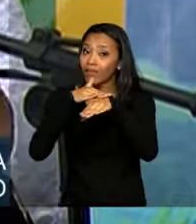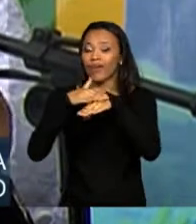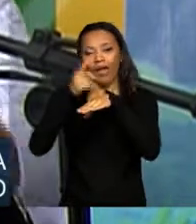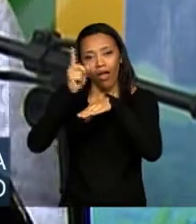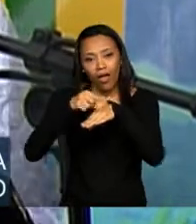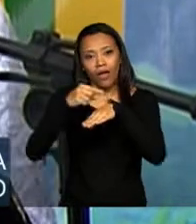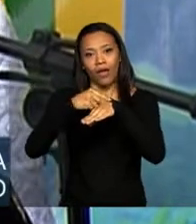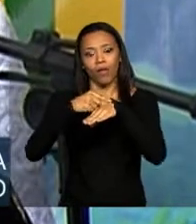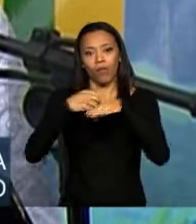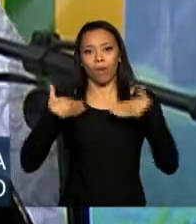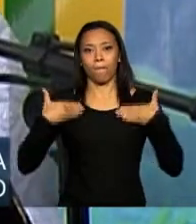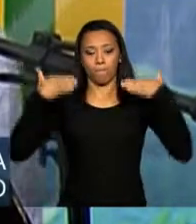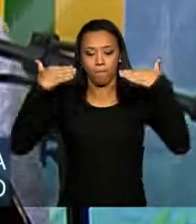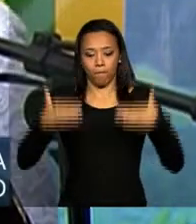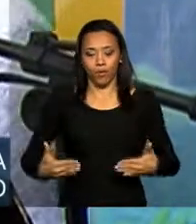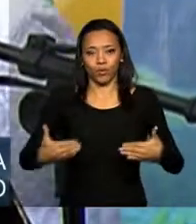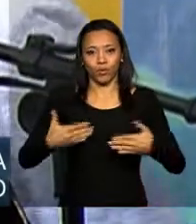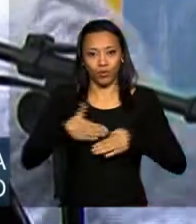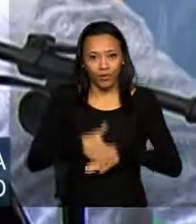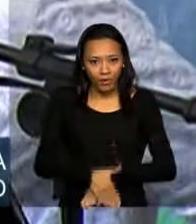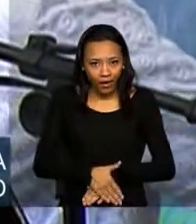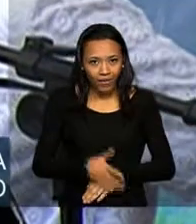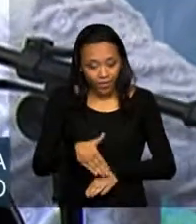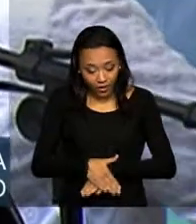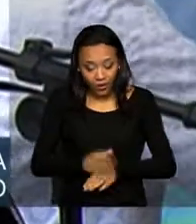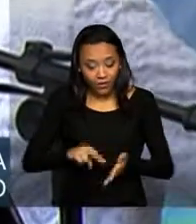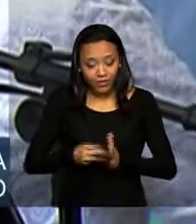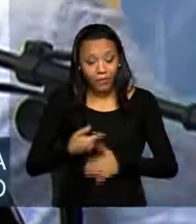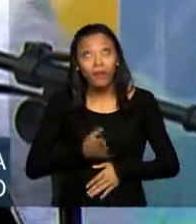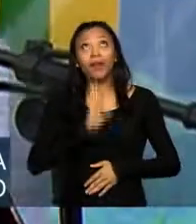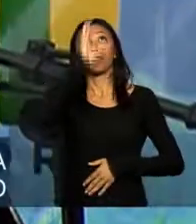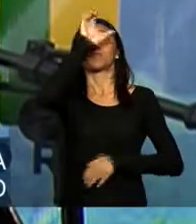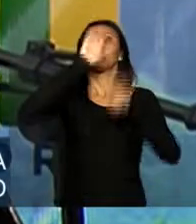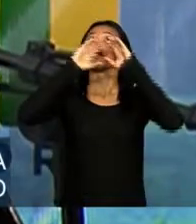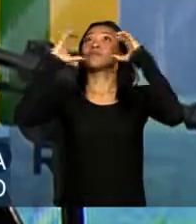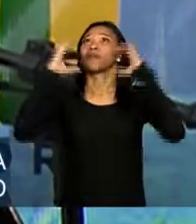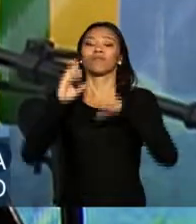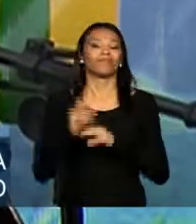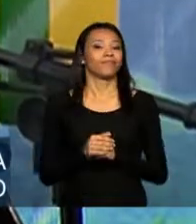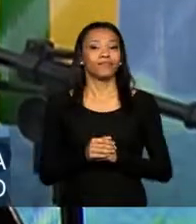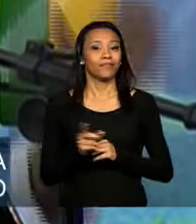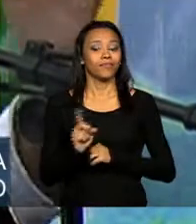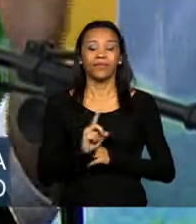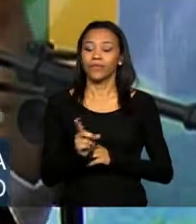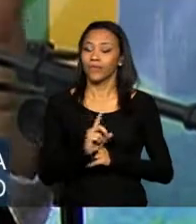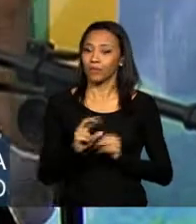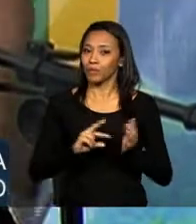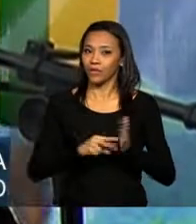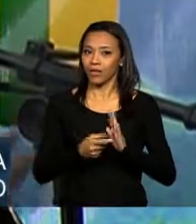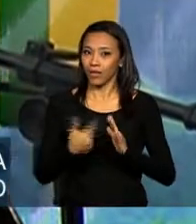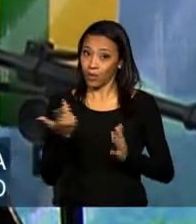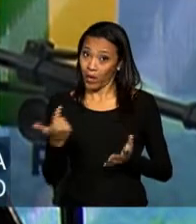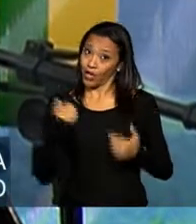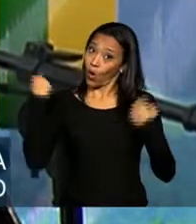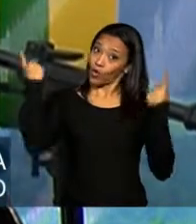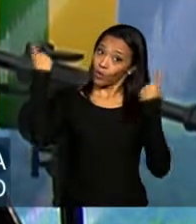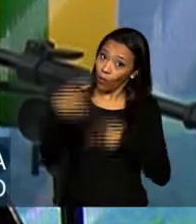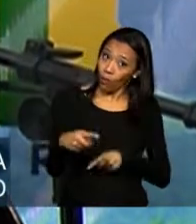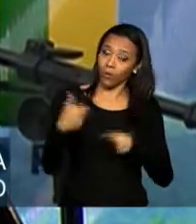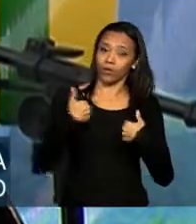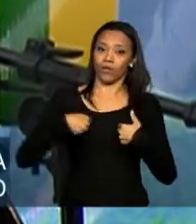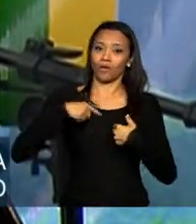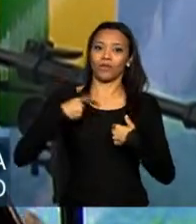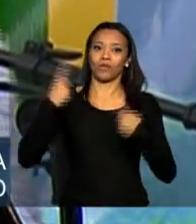humildade mas não é de humildade para ir para o céu não você tem toda razão Não é para ir para o céu não que a gente seja contra